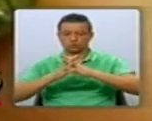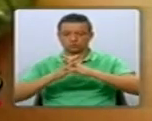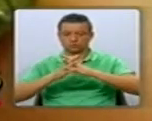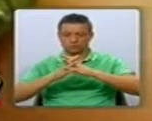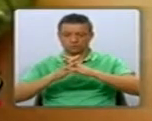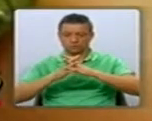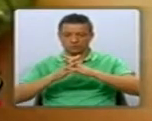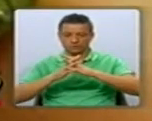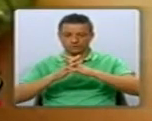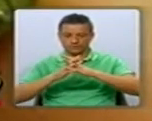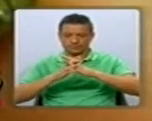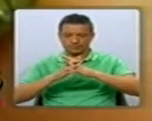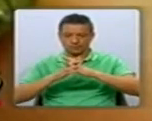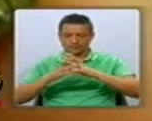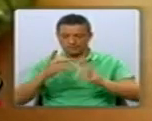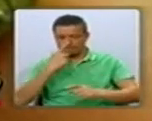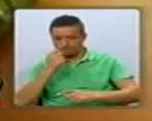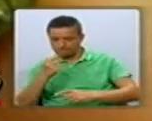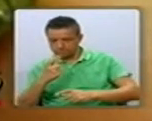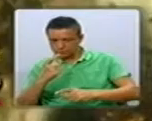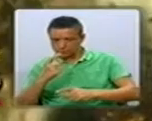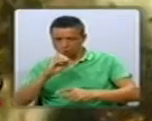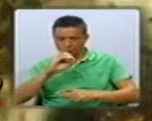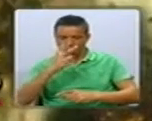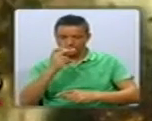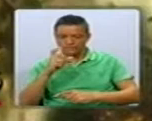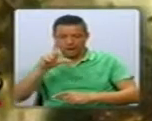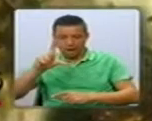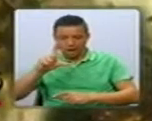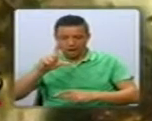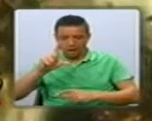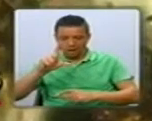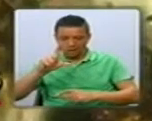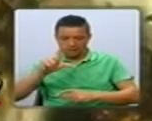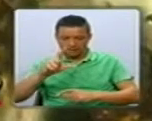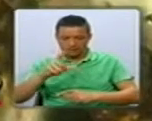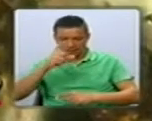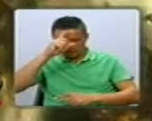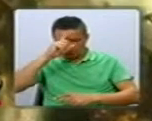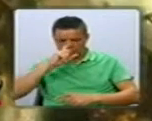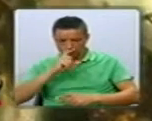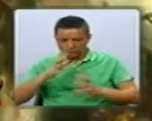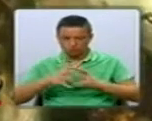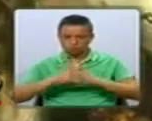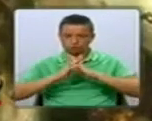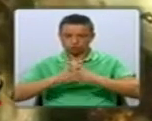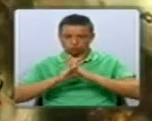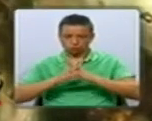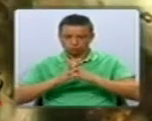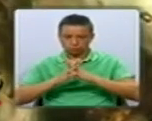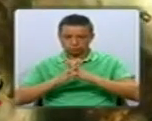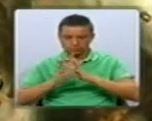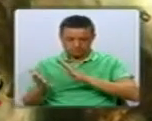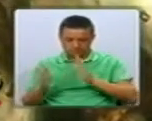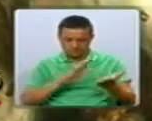ovoide, enfim, uma coisa mais ou menos oval, que nos faz lembrar quase que, ora aí está, uma estrutura mais ou